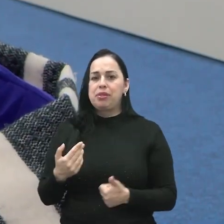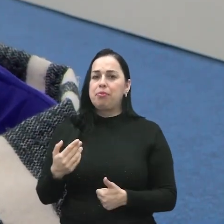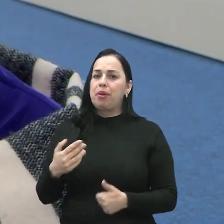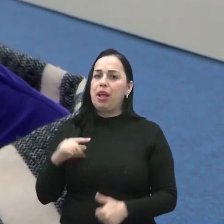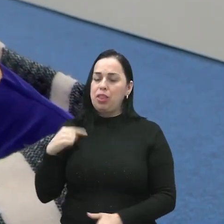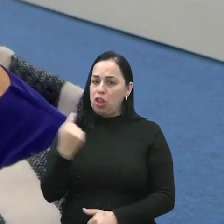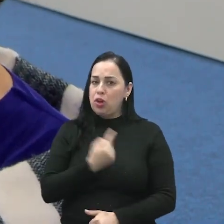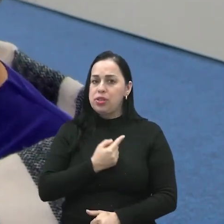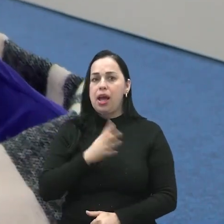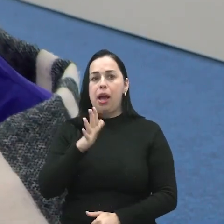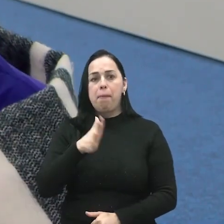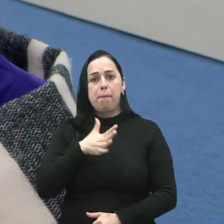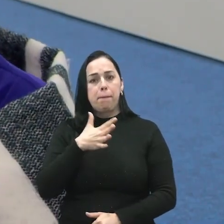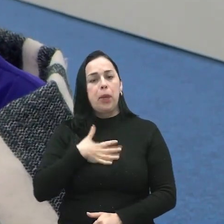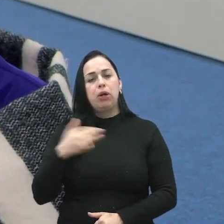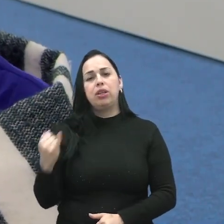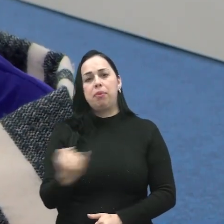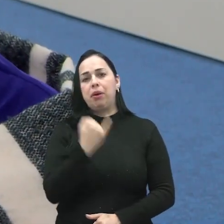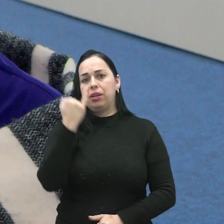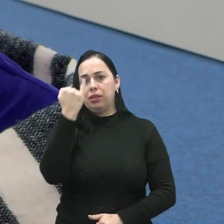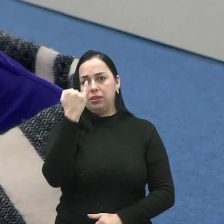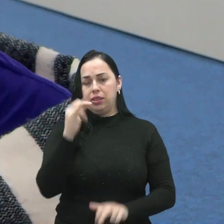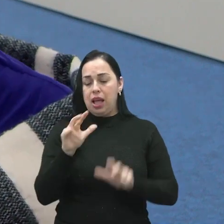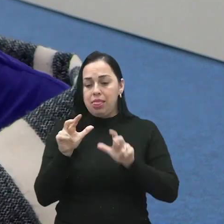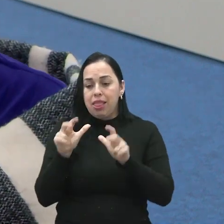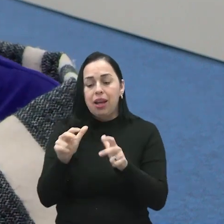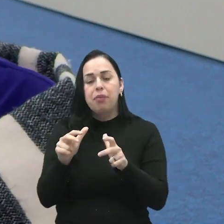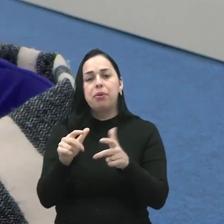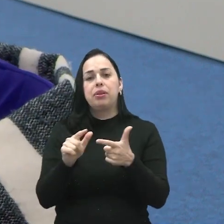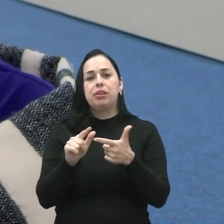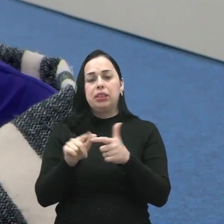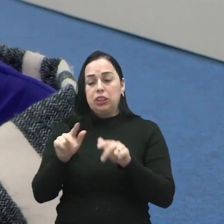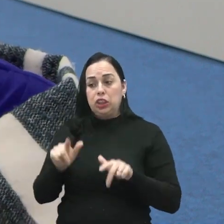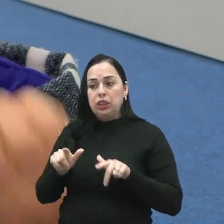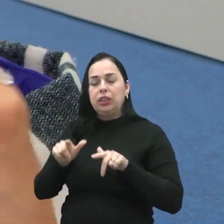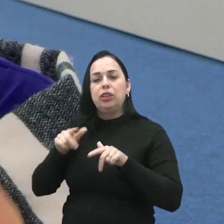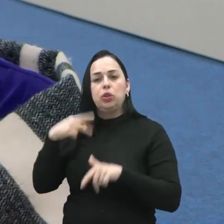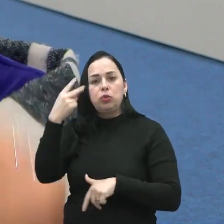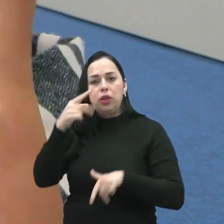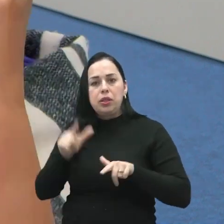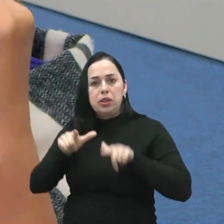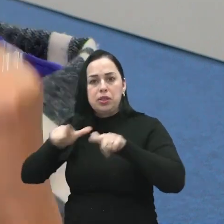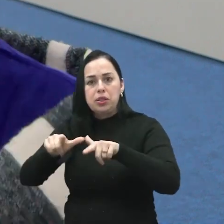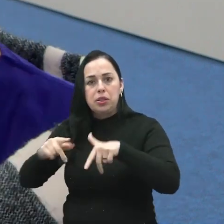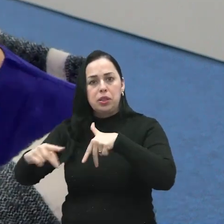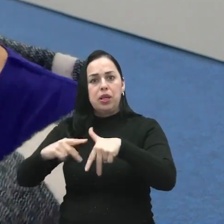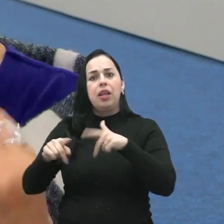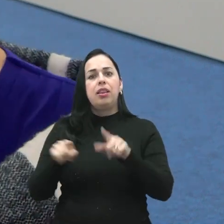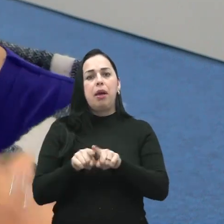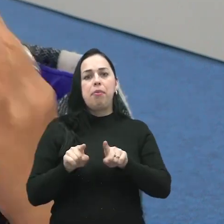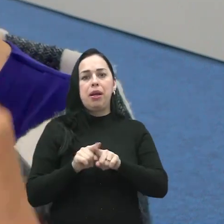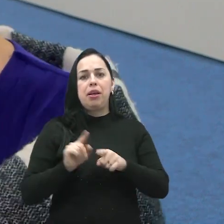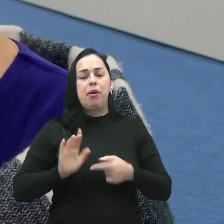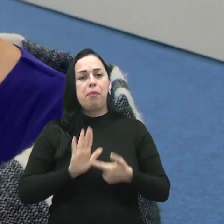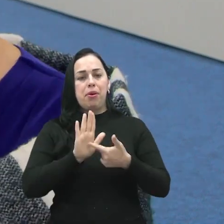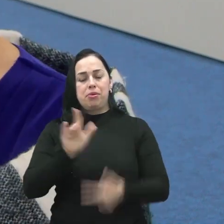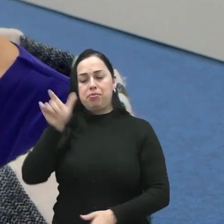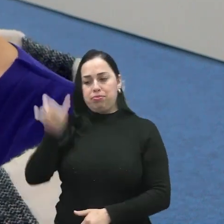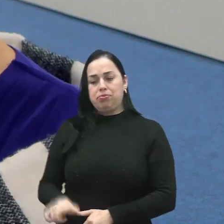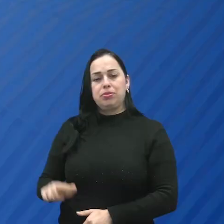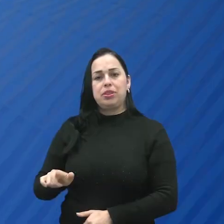muito importante a Câmara, além de ter dado esse título, mas ter esse registro dessa